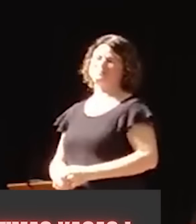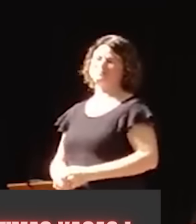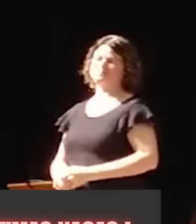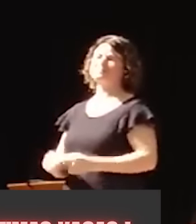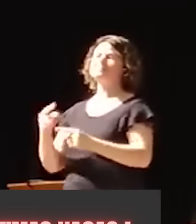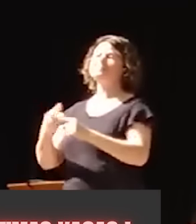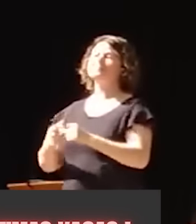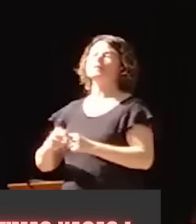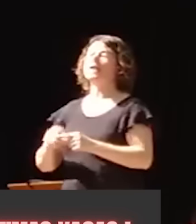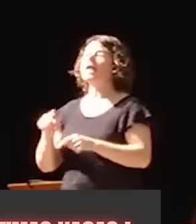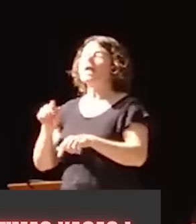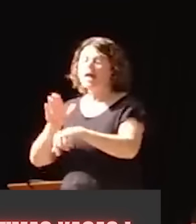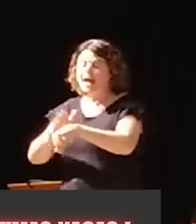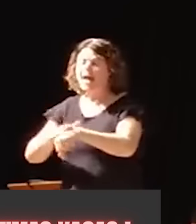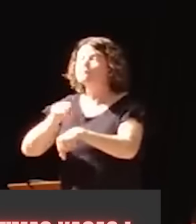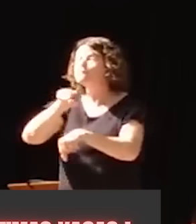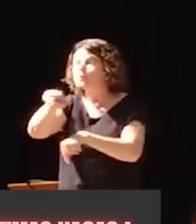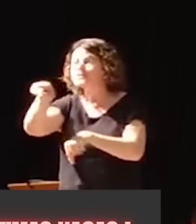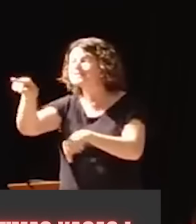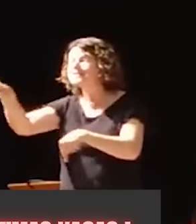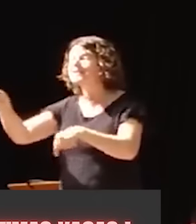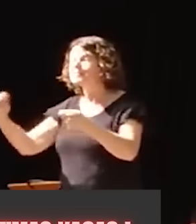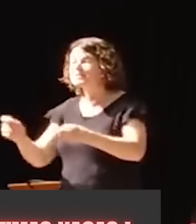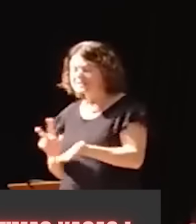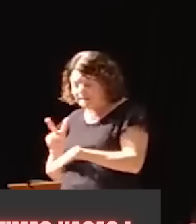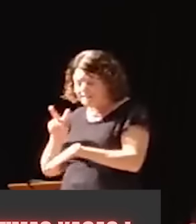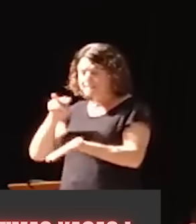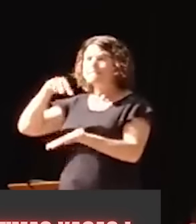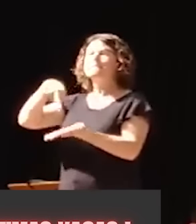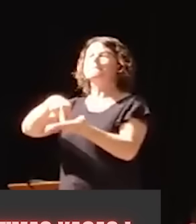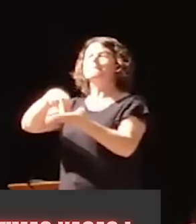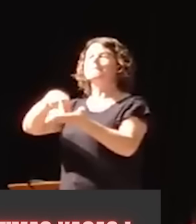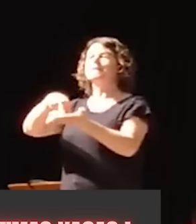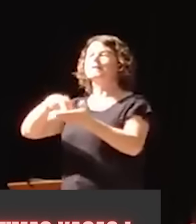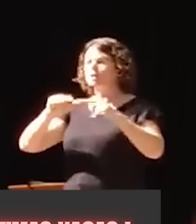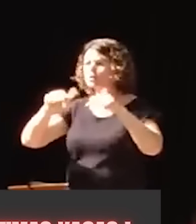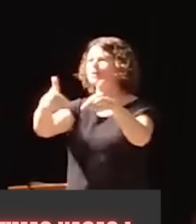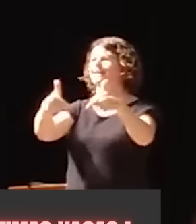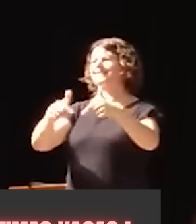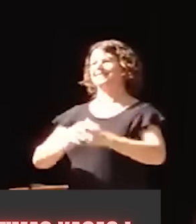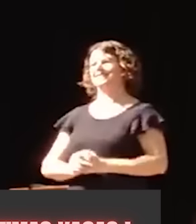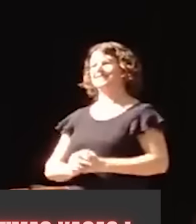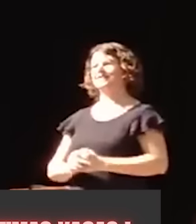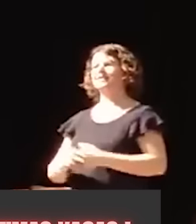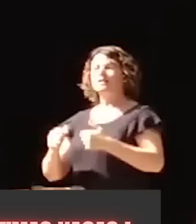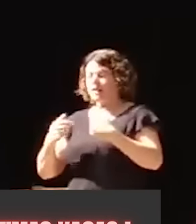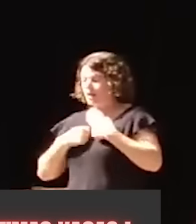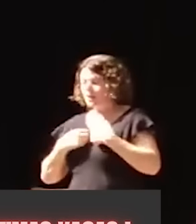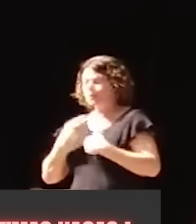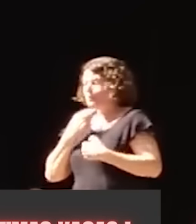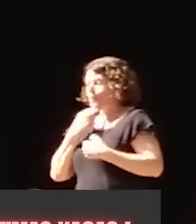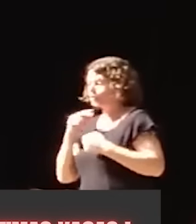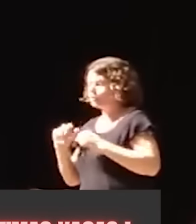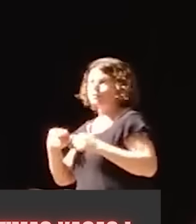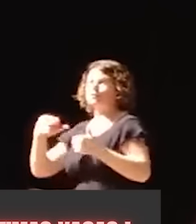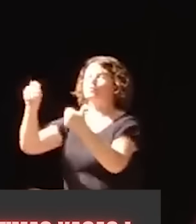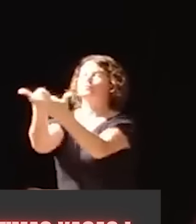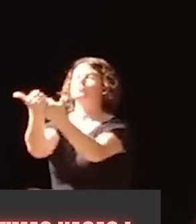levantar para lutar a tua guerra tua guerra é tua nós não podemos lutar as guerras dos